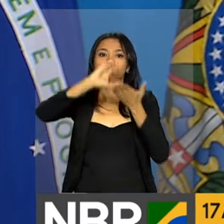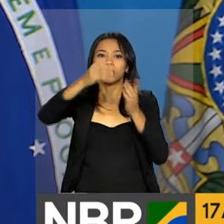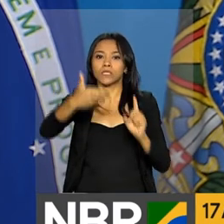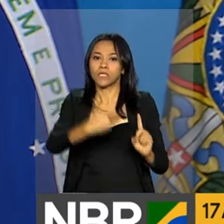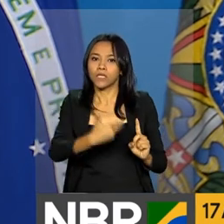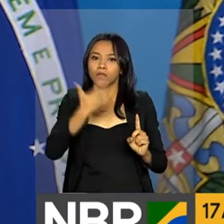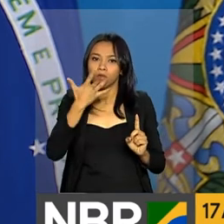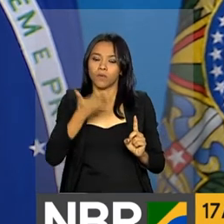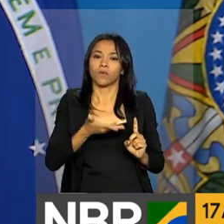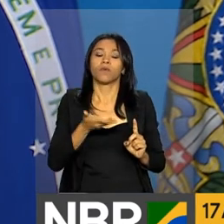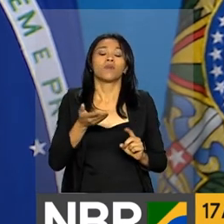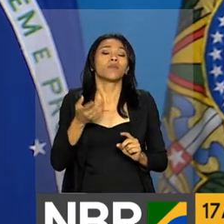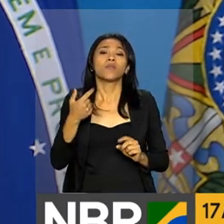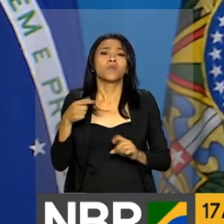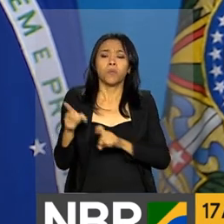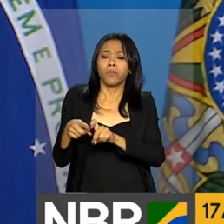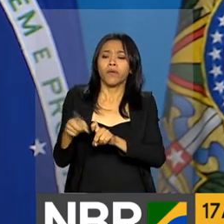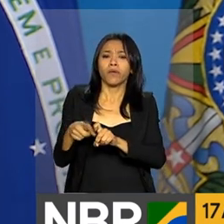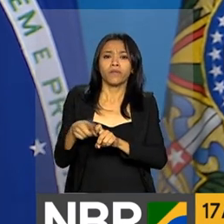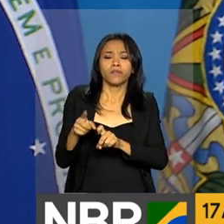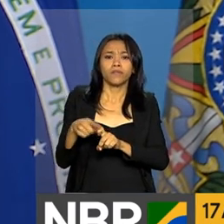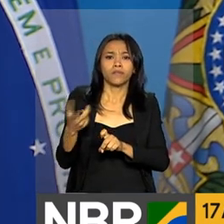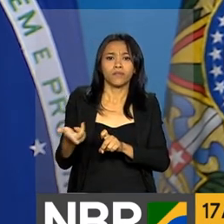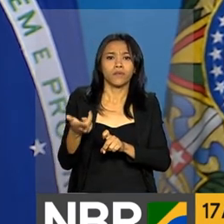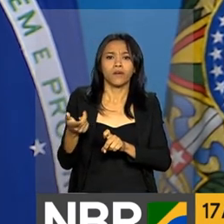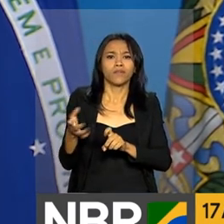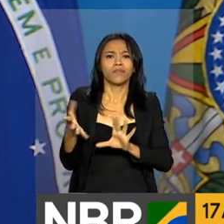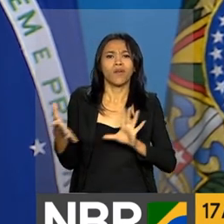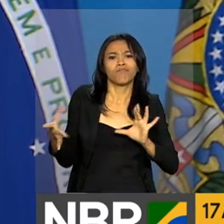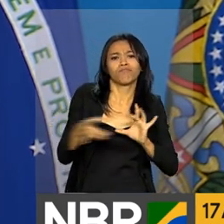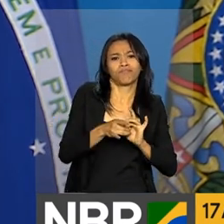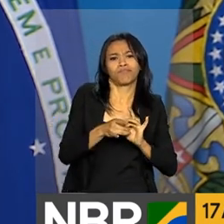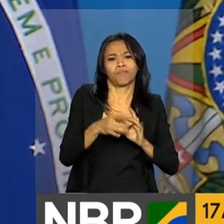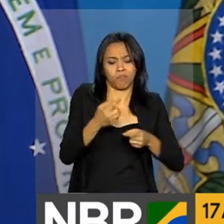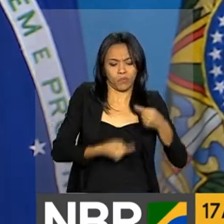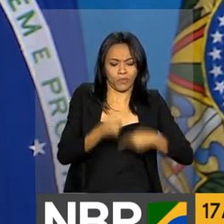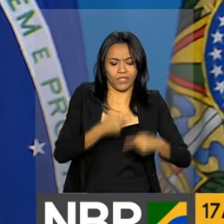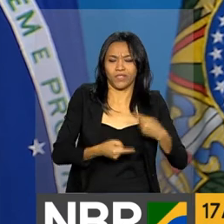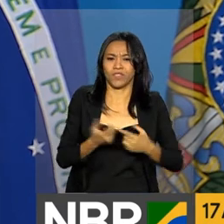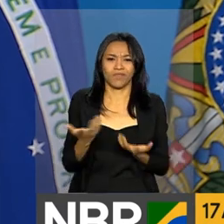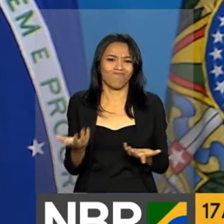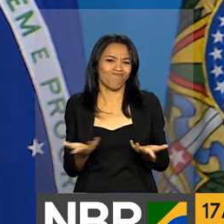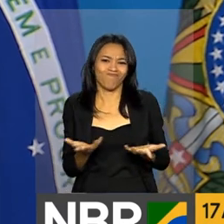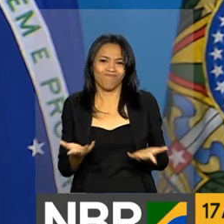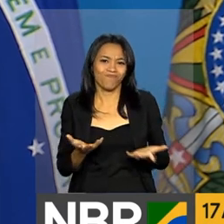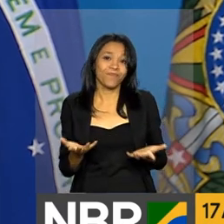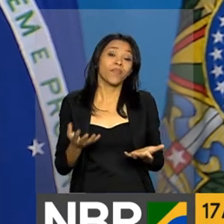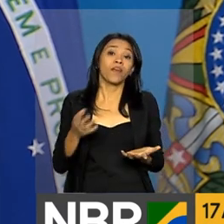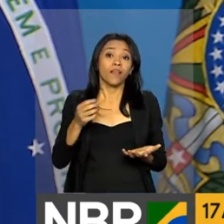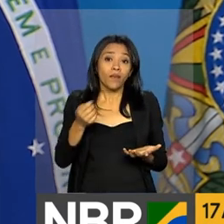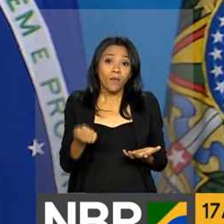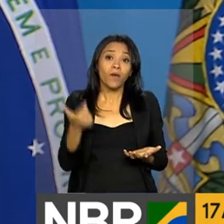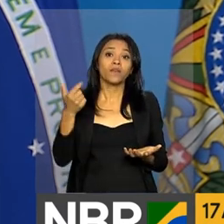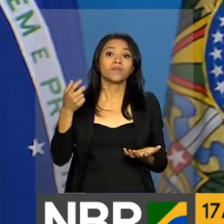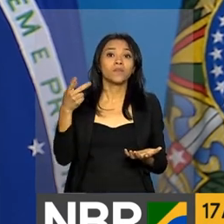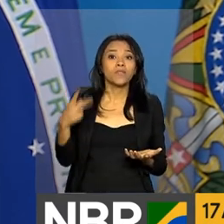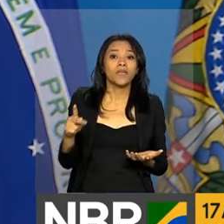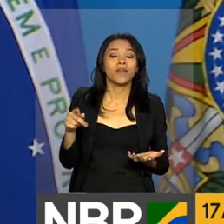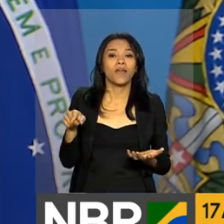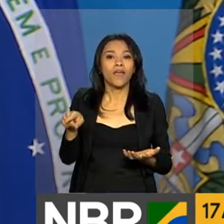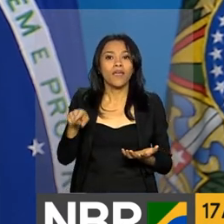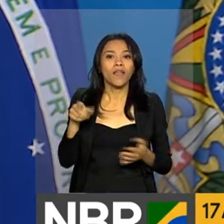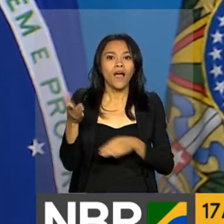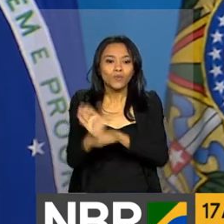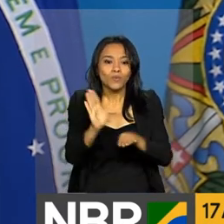não é incomum que o médico incursione pela atividade política, porque ele é quase levado pelos seus clientes, pelo benefício